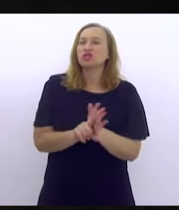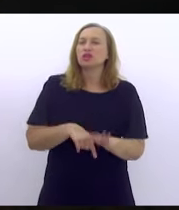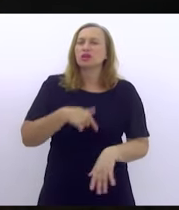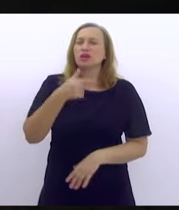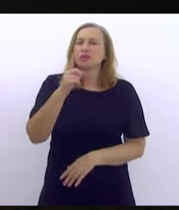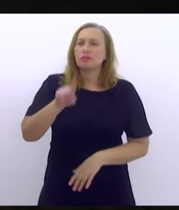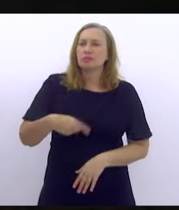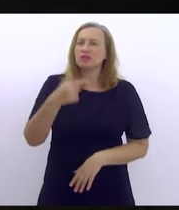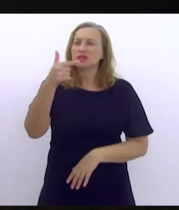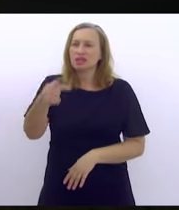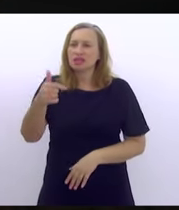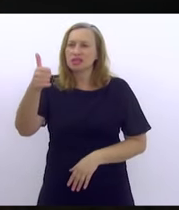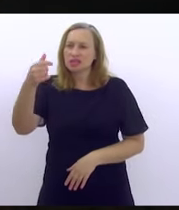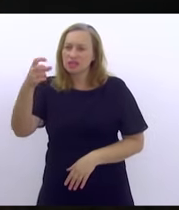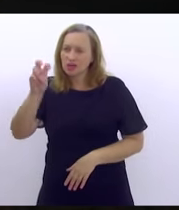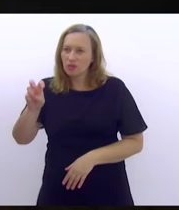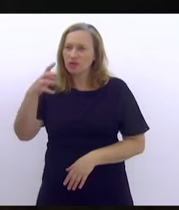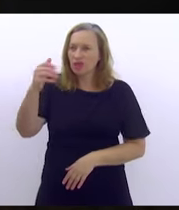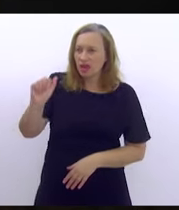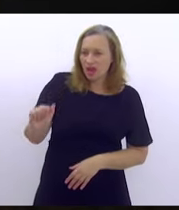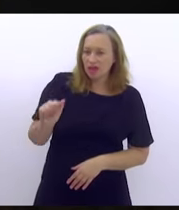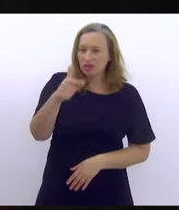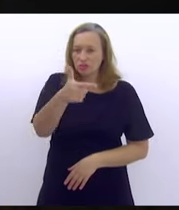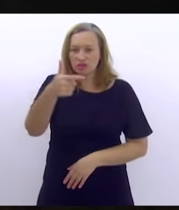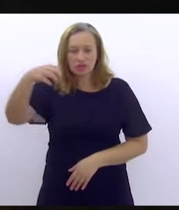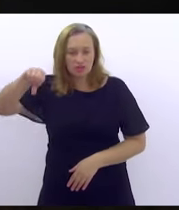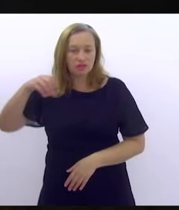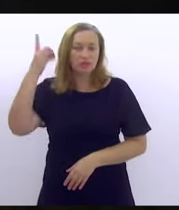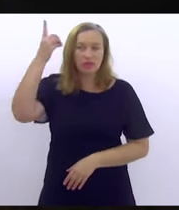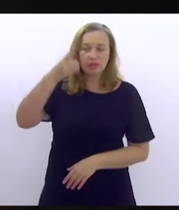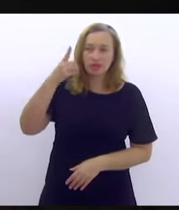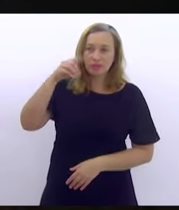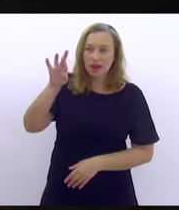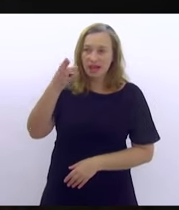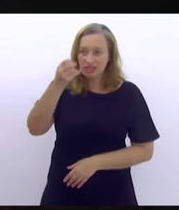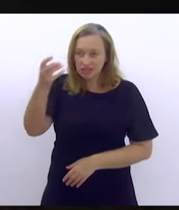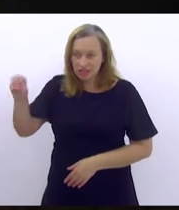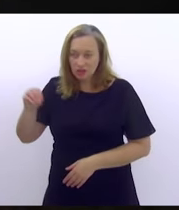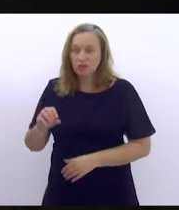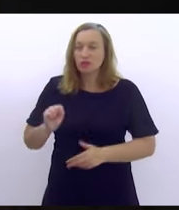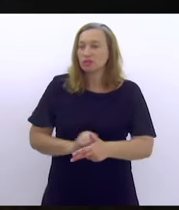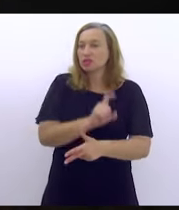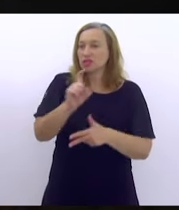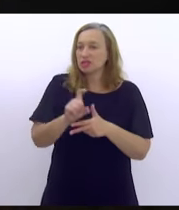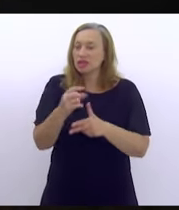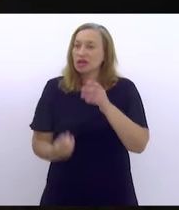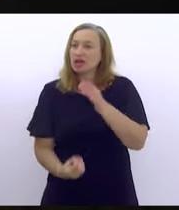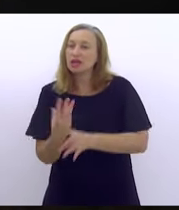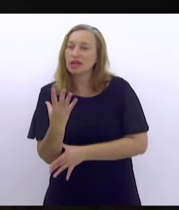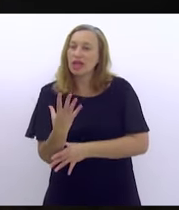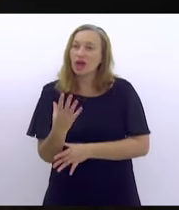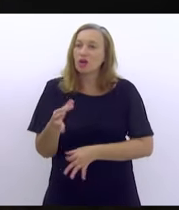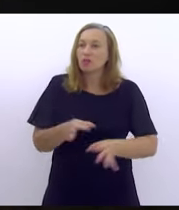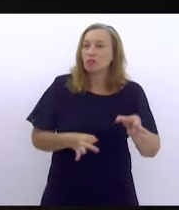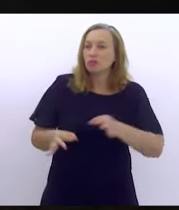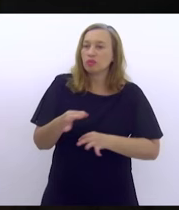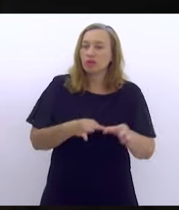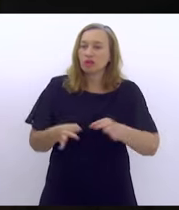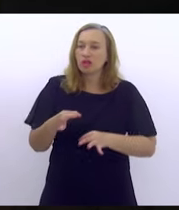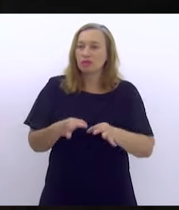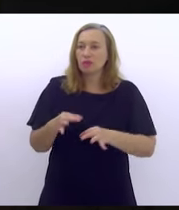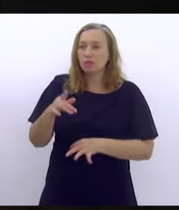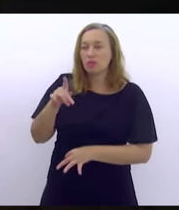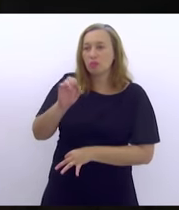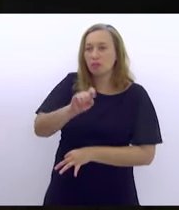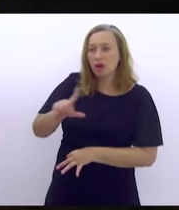número 1750-A de 2019, de autoria do deputado Brazão, que autoriza o Poder Executivo a criar o programa Cartão Popular